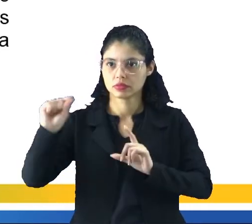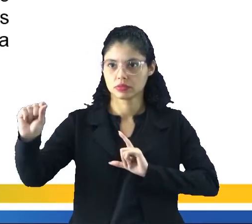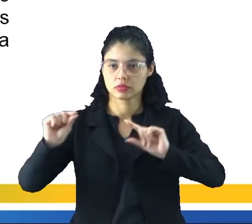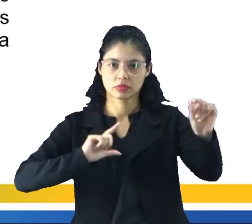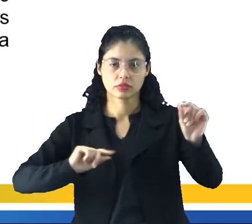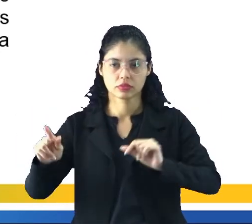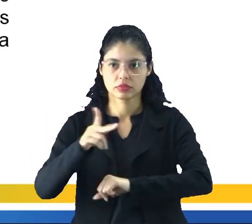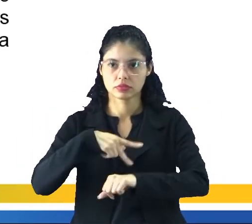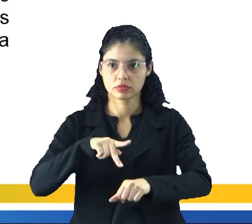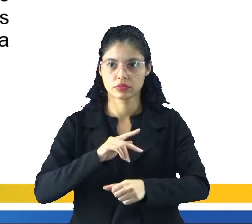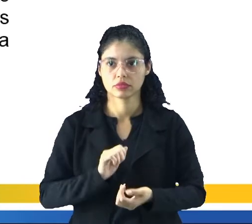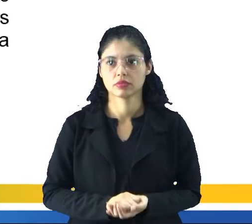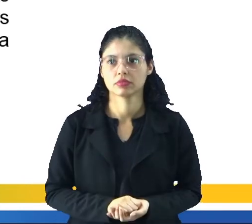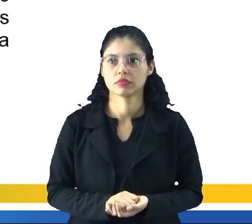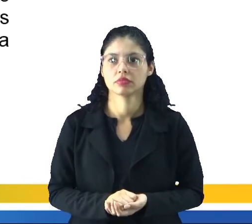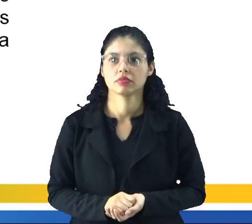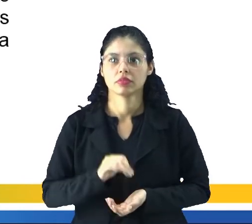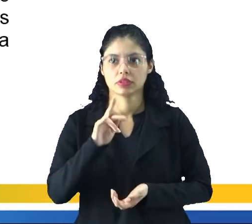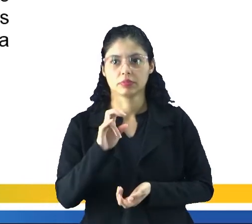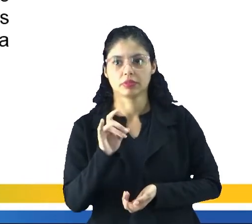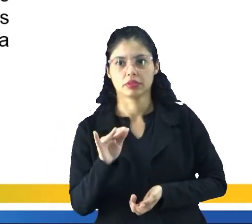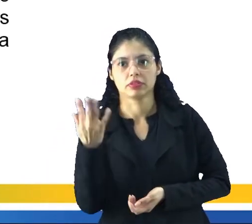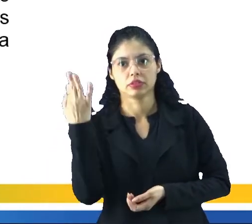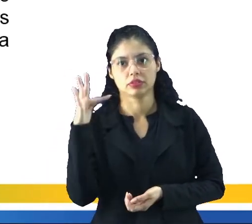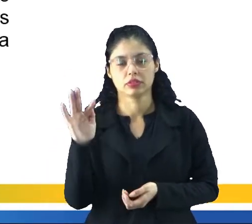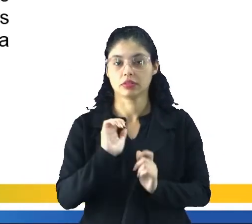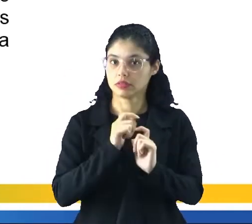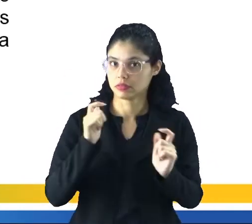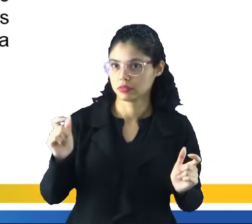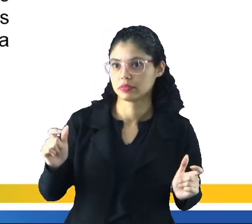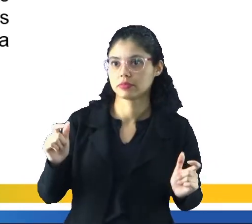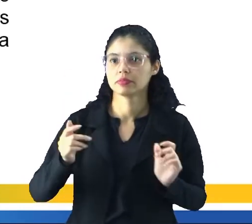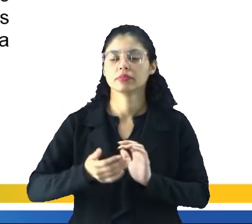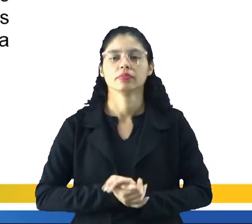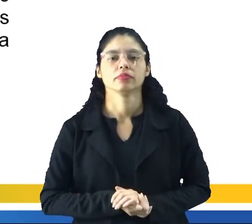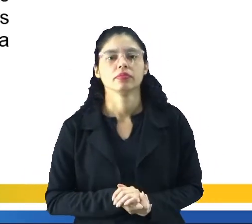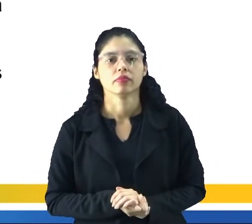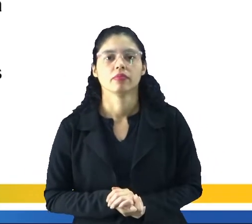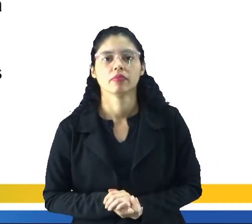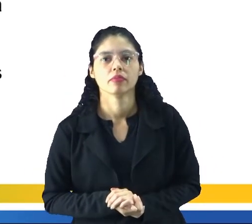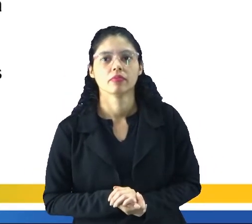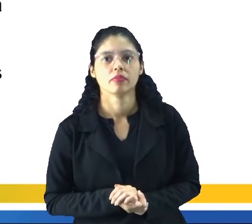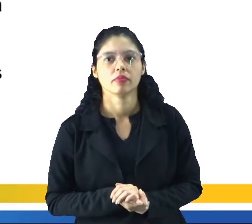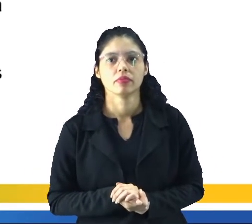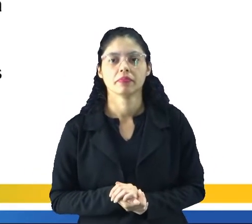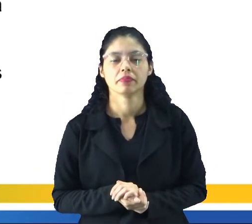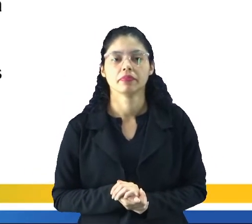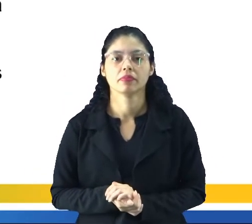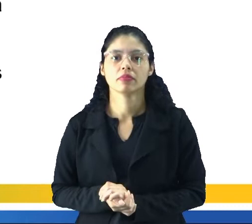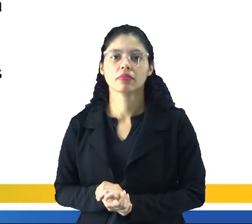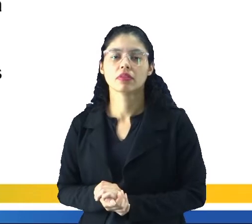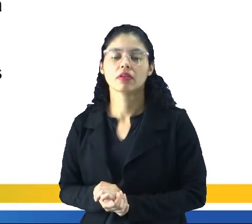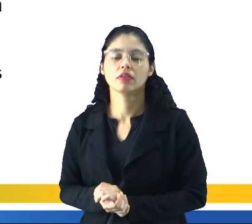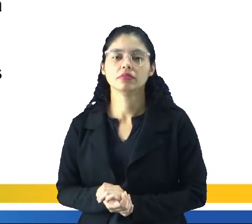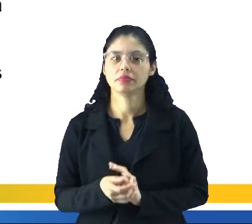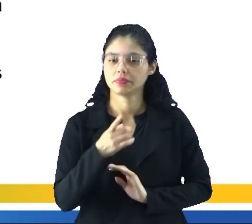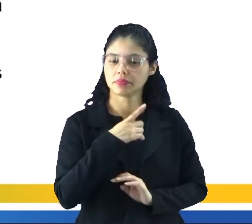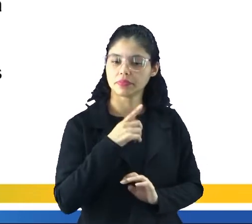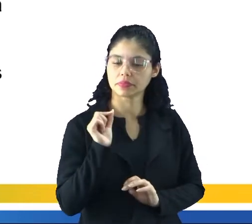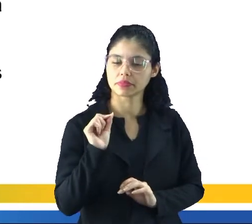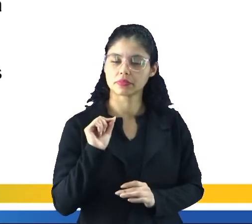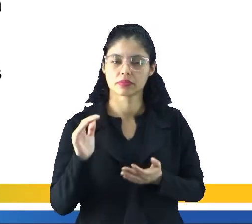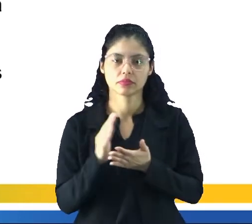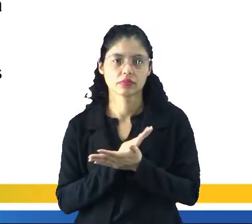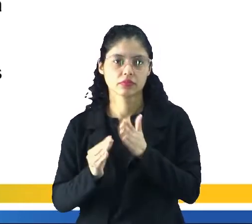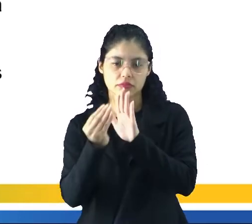da França para outros países. A instabilidade na França era muito grande nesse período. Então, a gente tem aí alguns